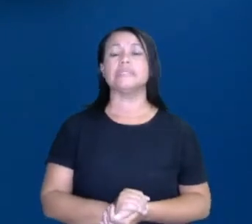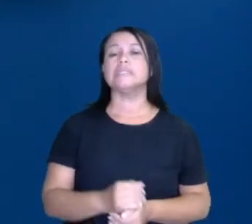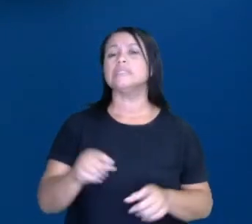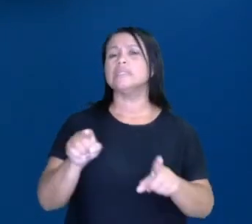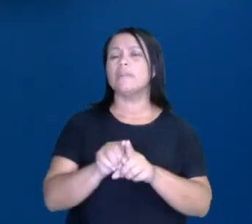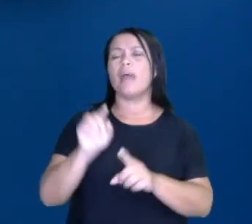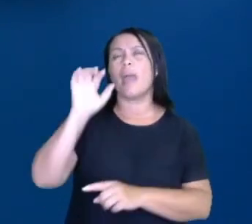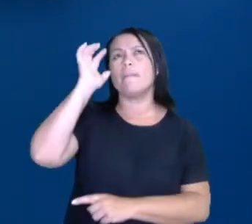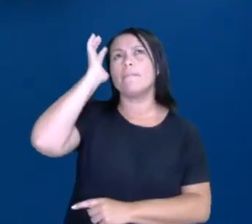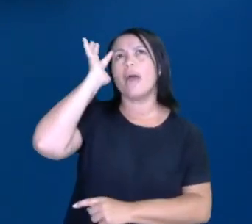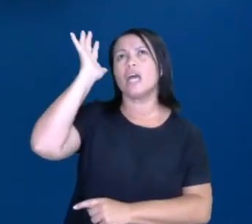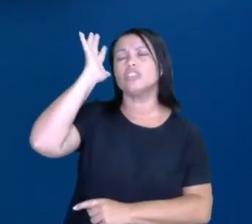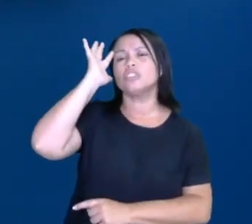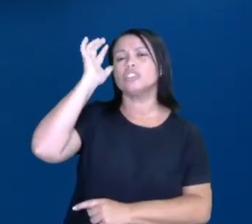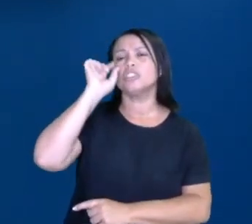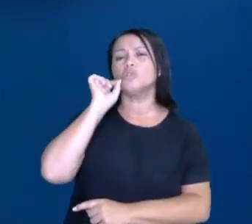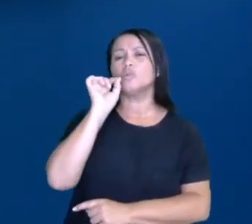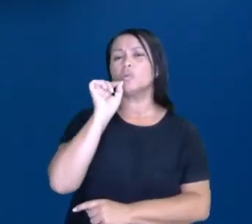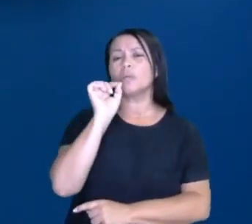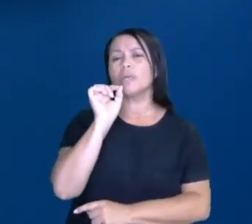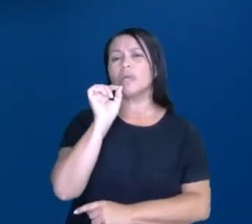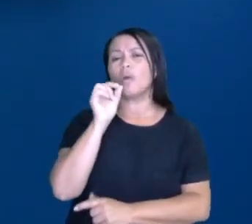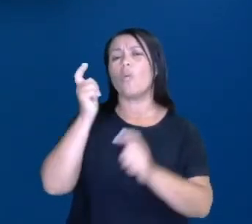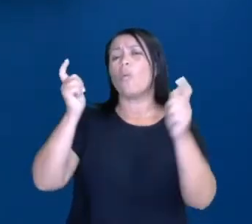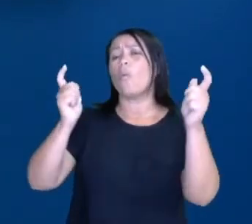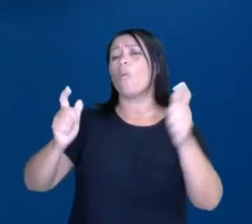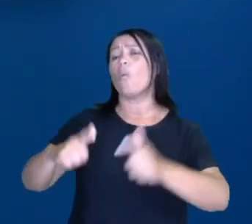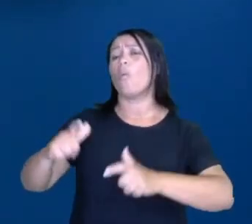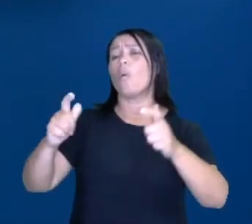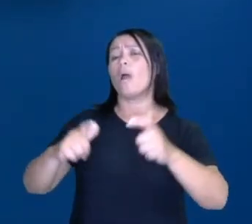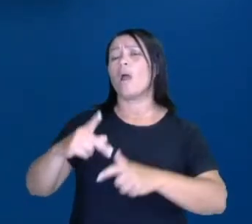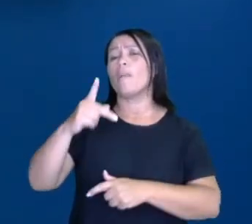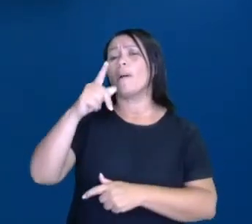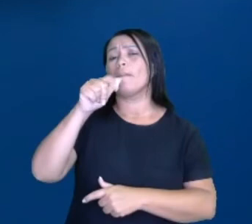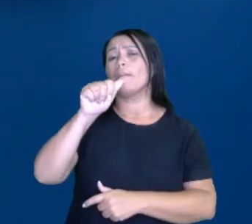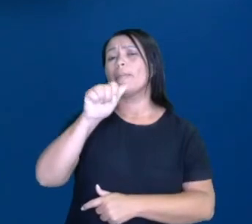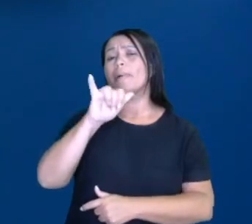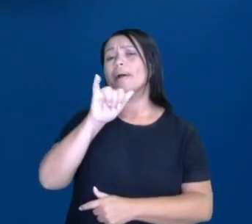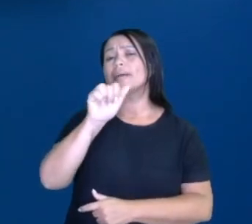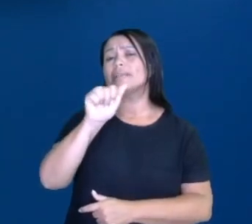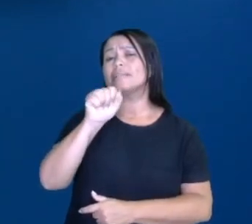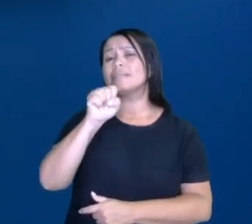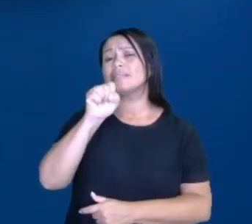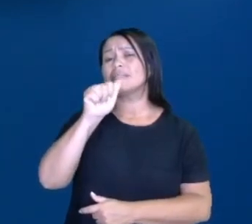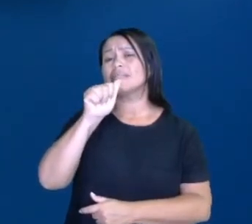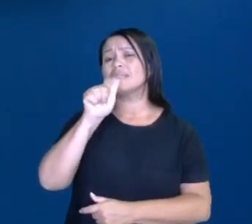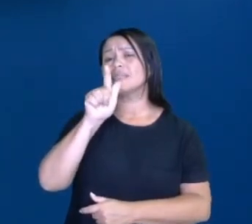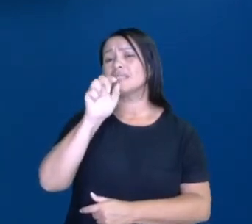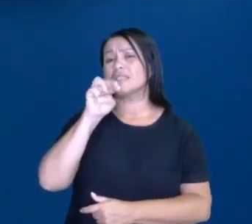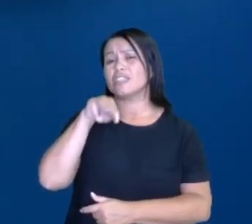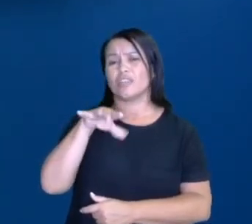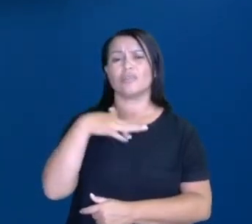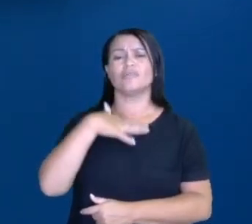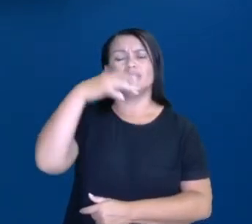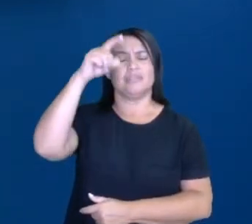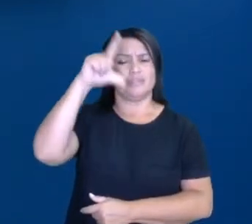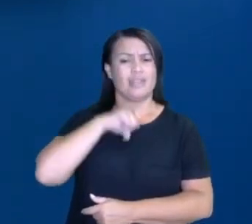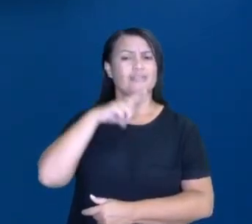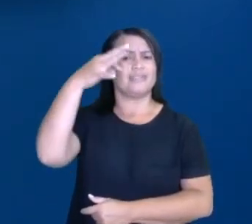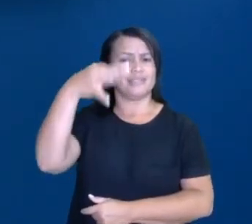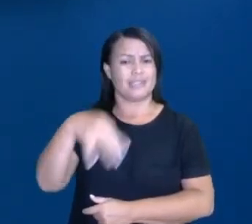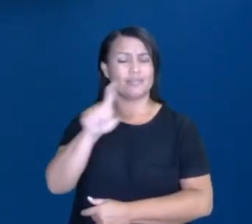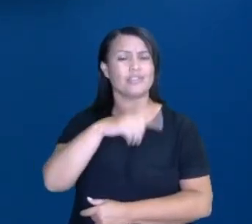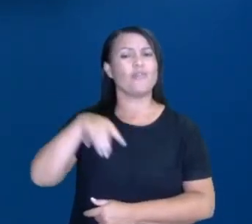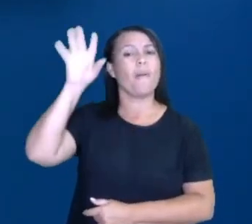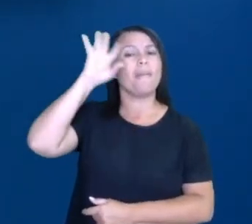E imaginem uma paisagem. E eu tenho certeza que a maioria de vocês, não todos, mas a maioria de vocês